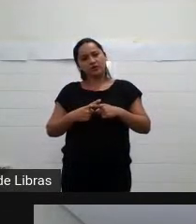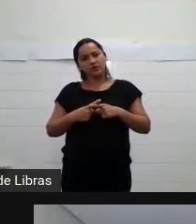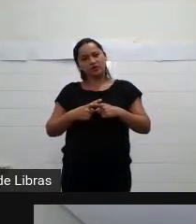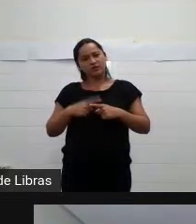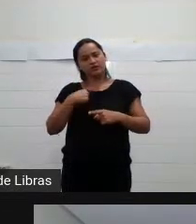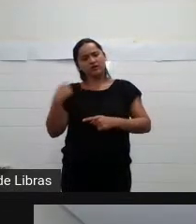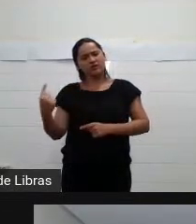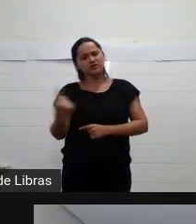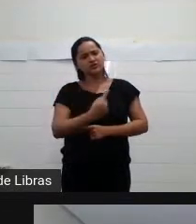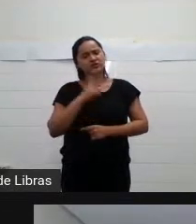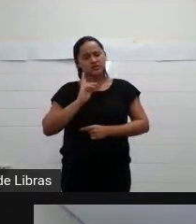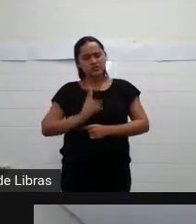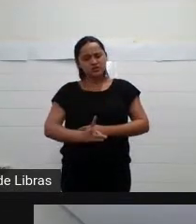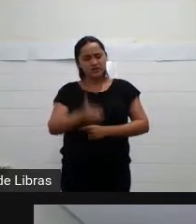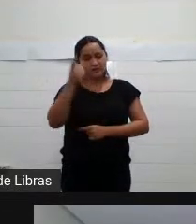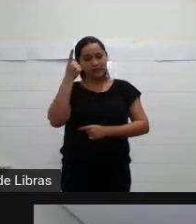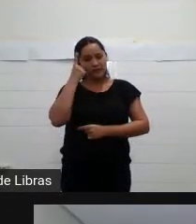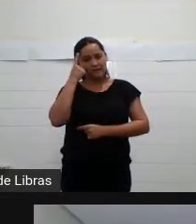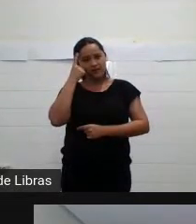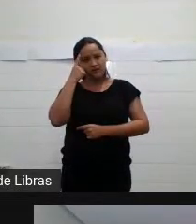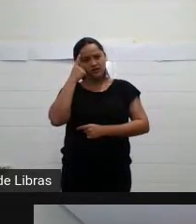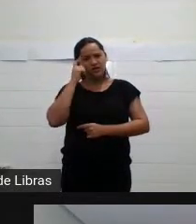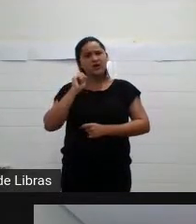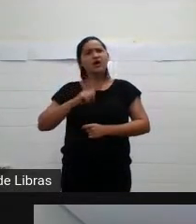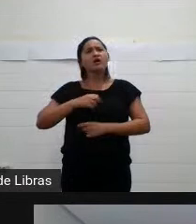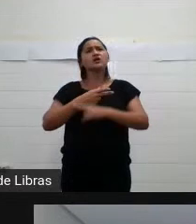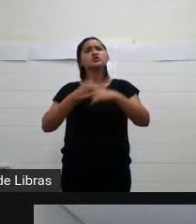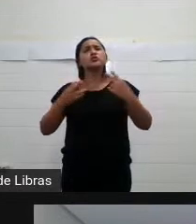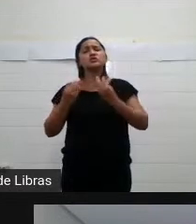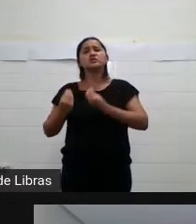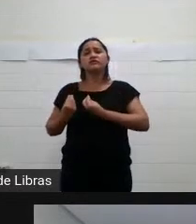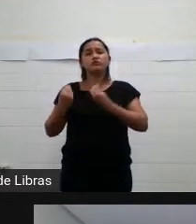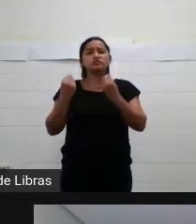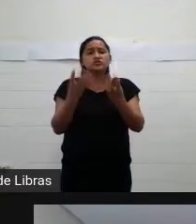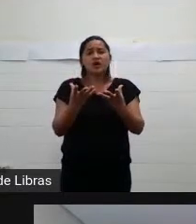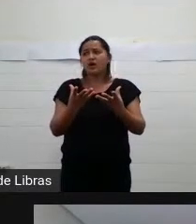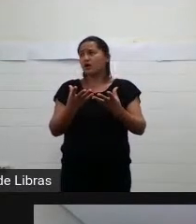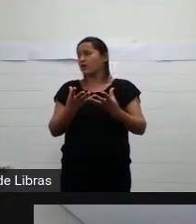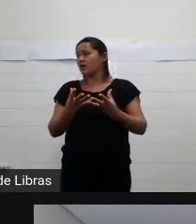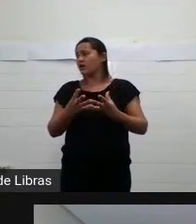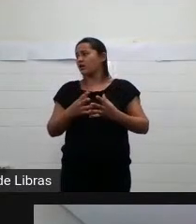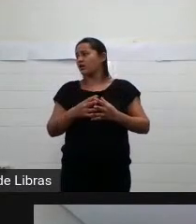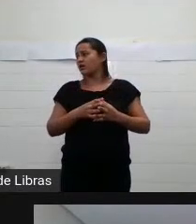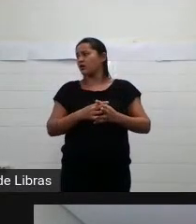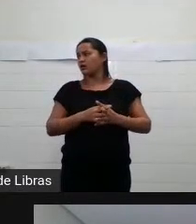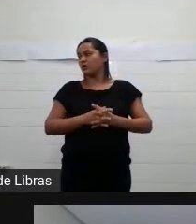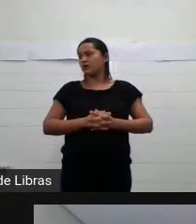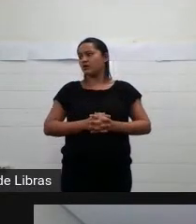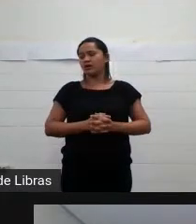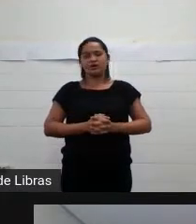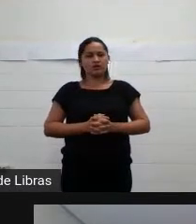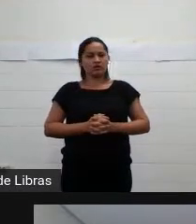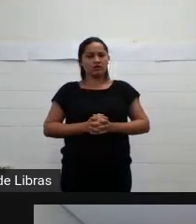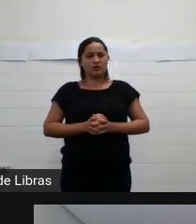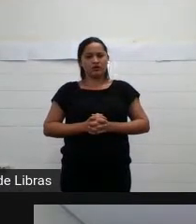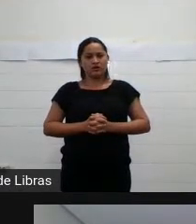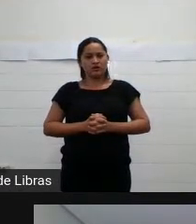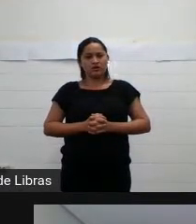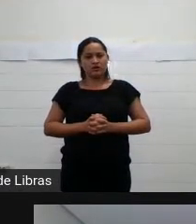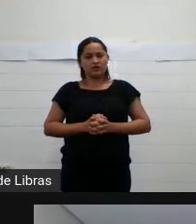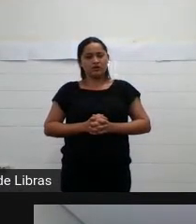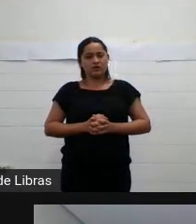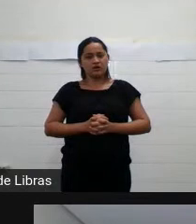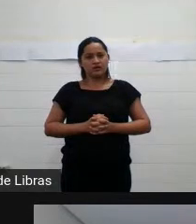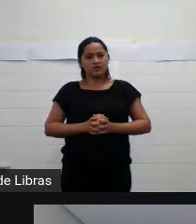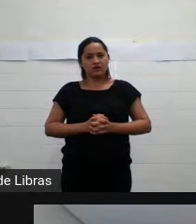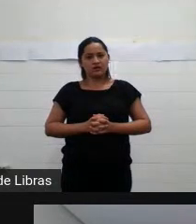sempre pensa que aquilo que a gente vai dar, aquilo vai reverberar e muito. Diz o ditado que